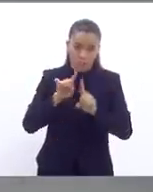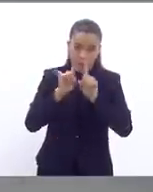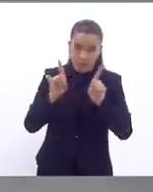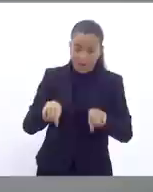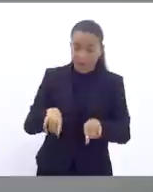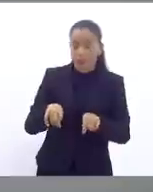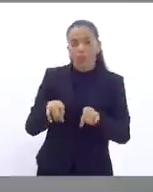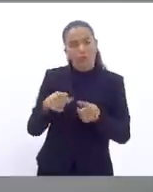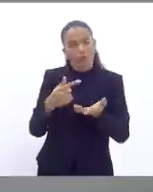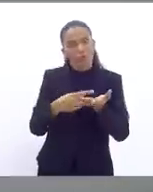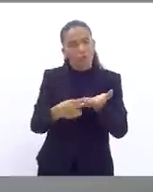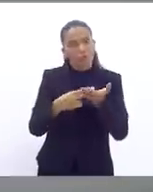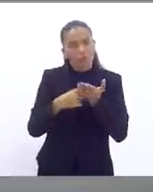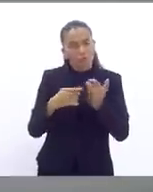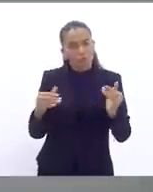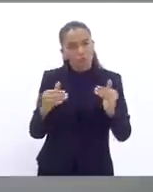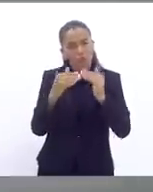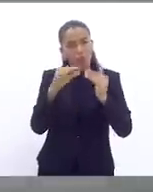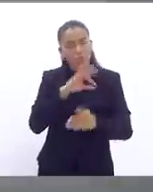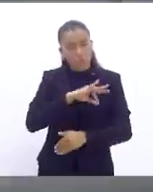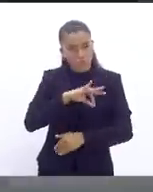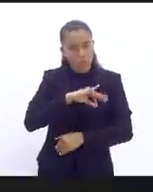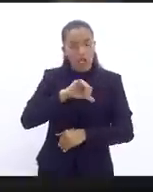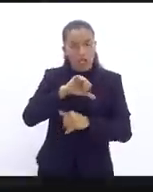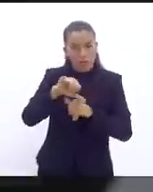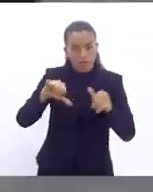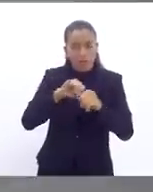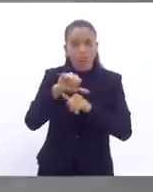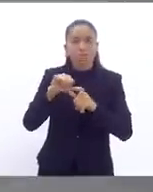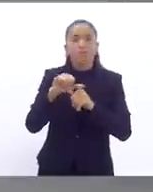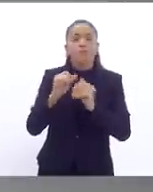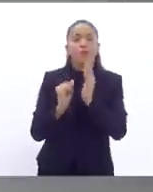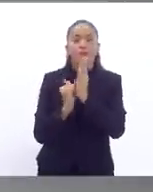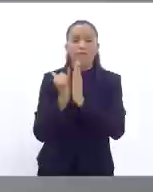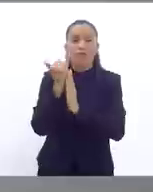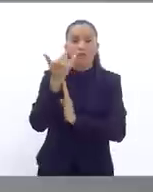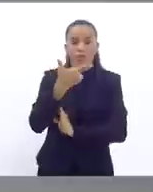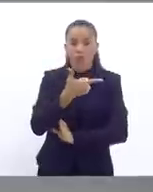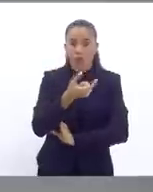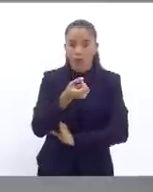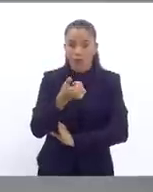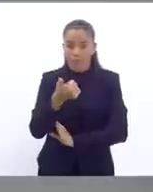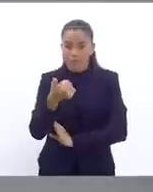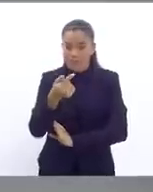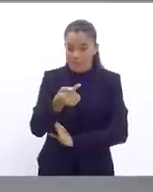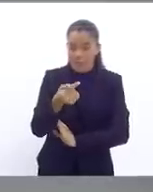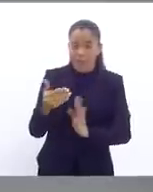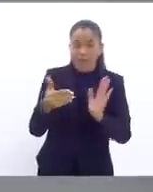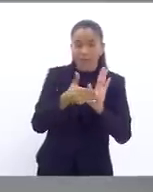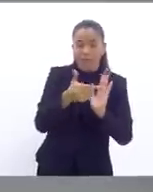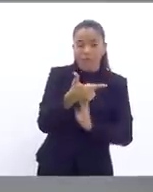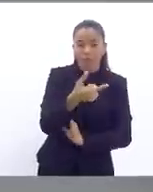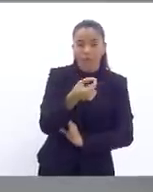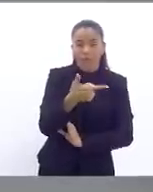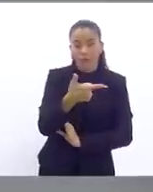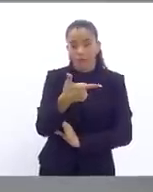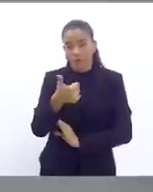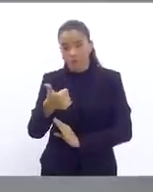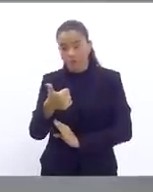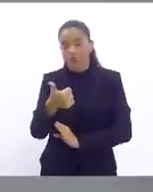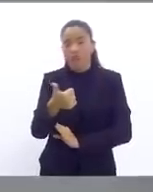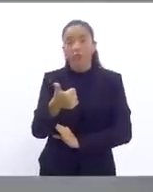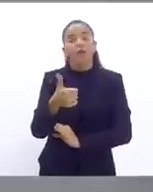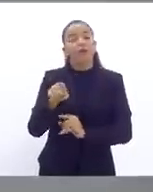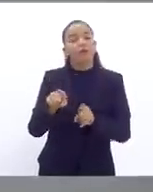acertado que os salários seriam corrigidos pela inflação de 2017 a 2021 e que essa